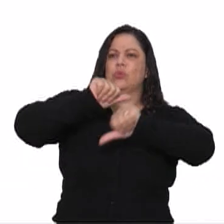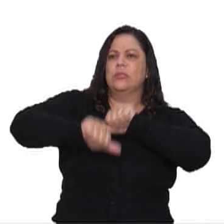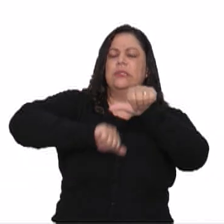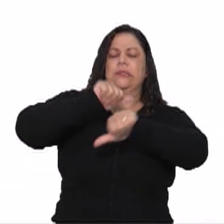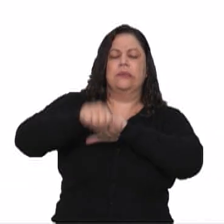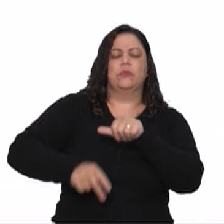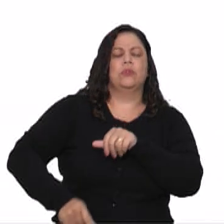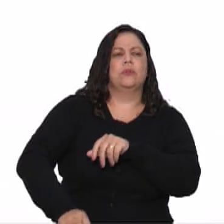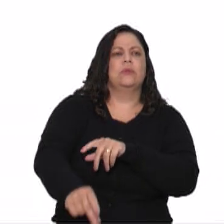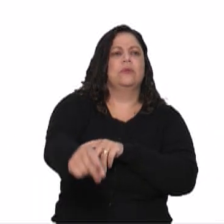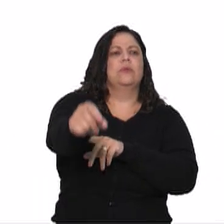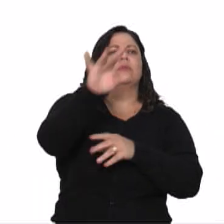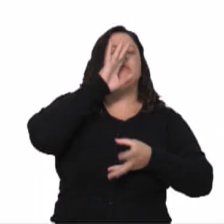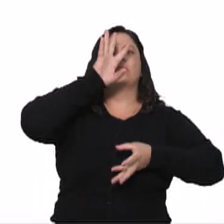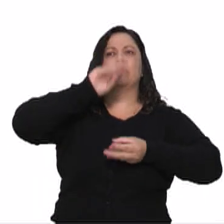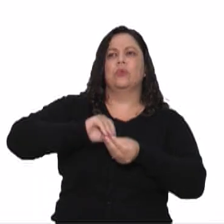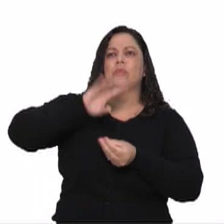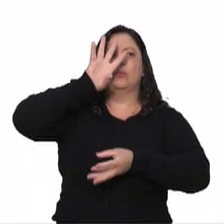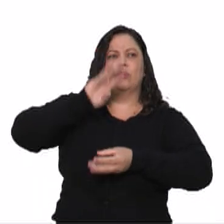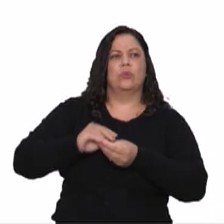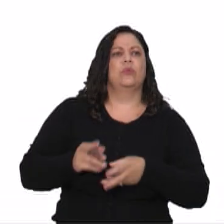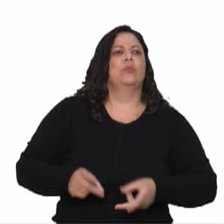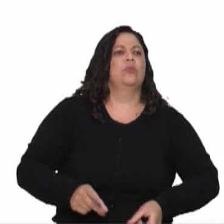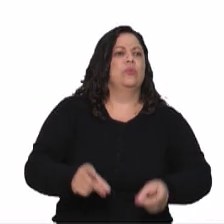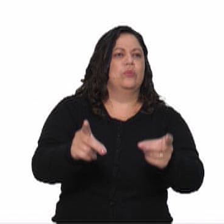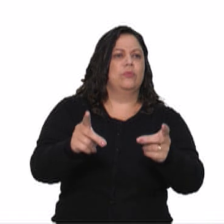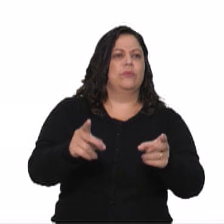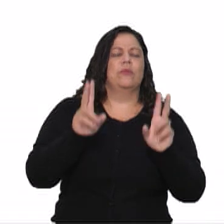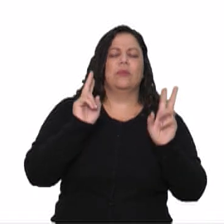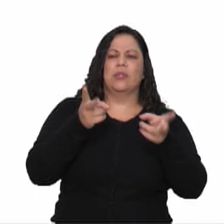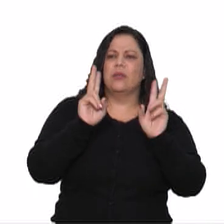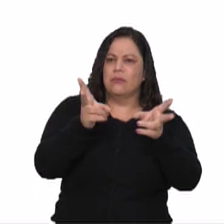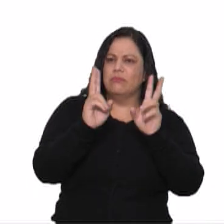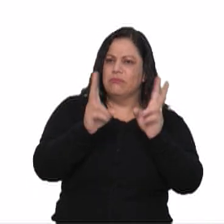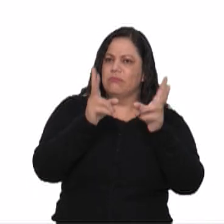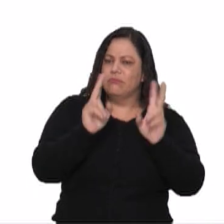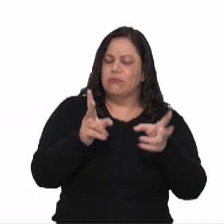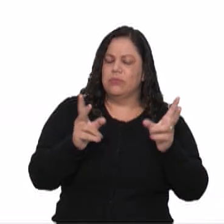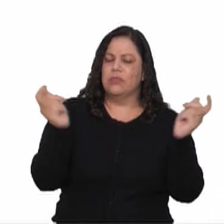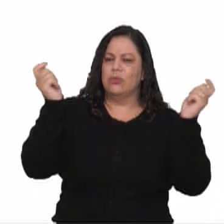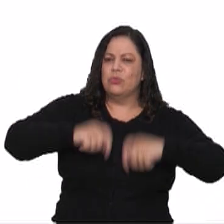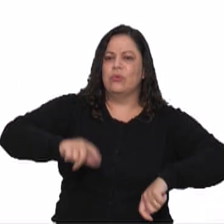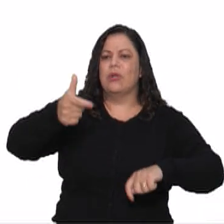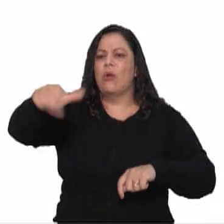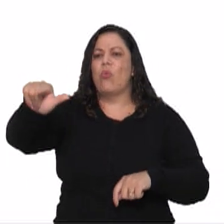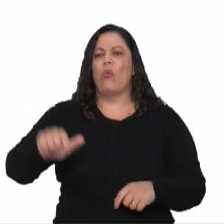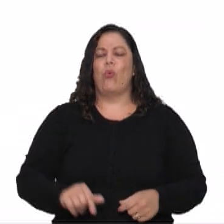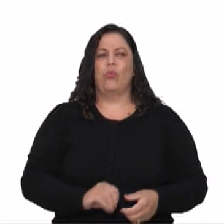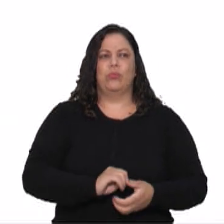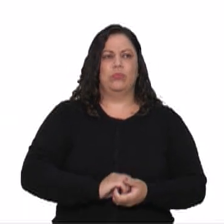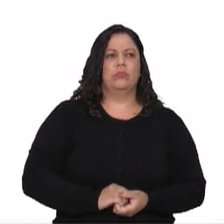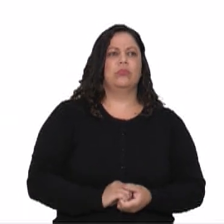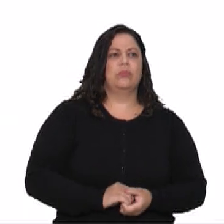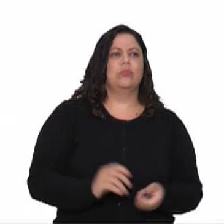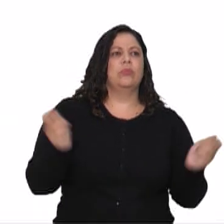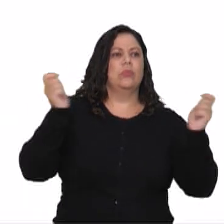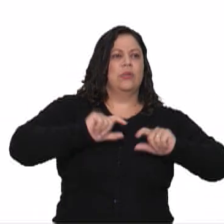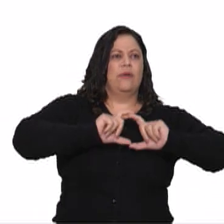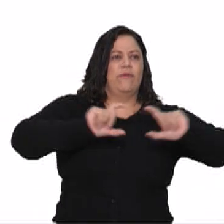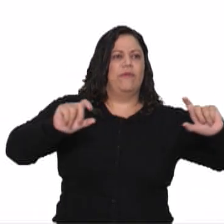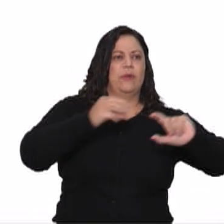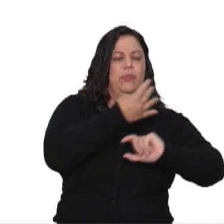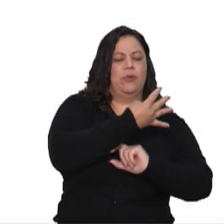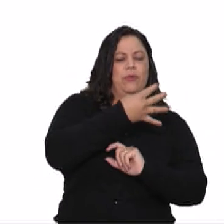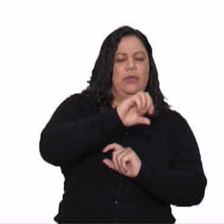infinitas, resultando num constante devir, vir a ser, isto é, tornar-se outro. O fragmento